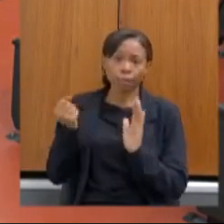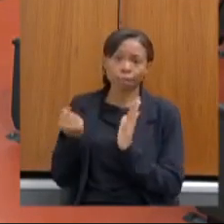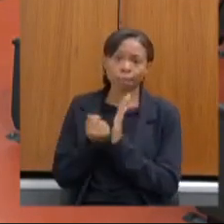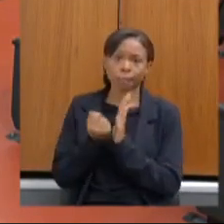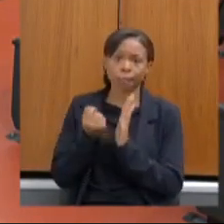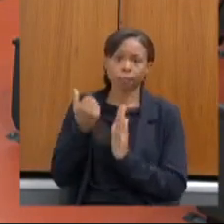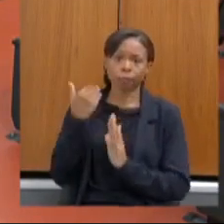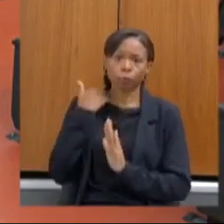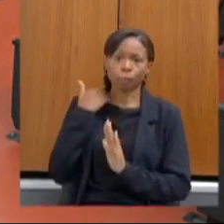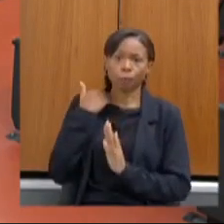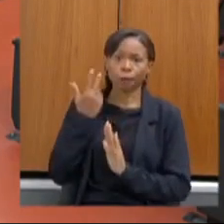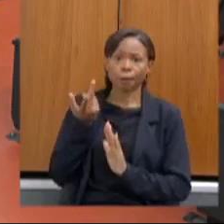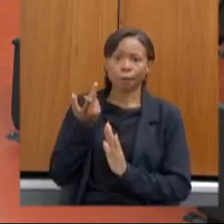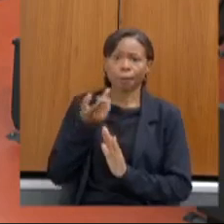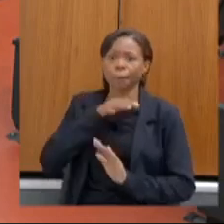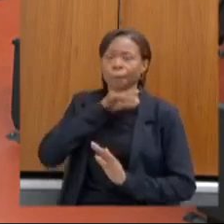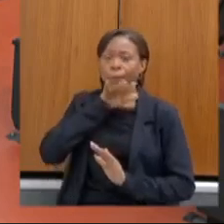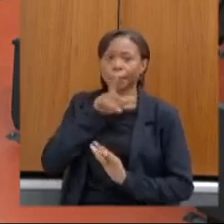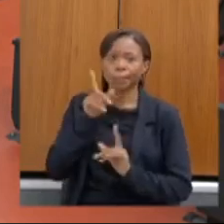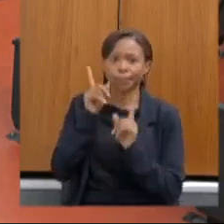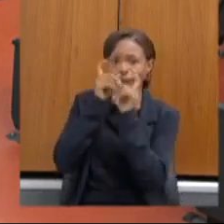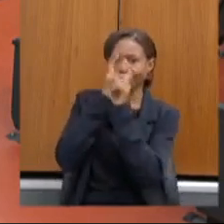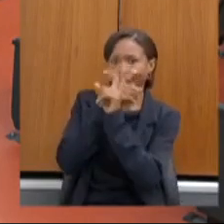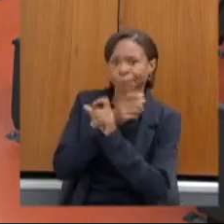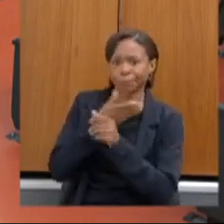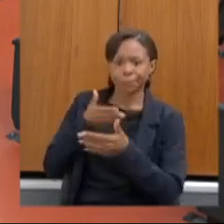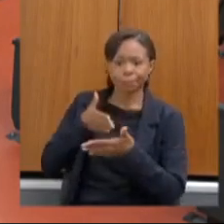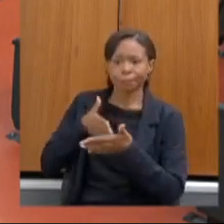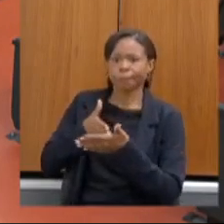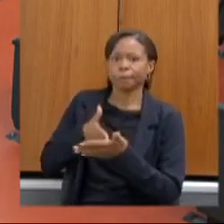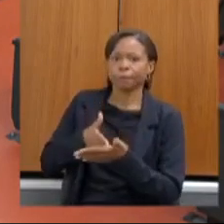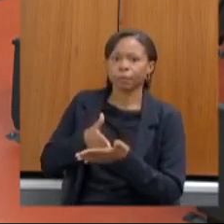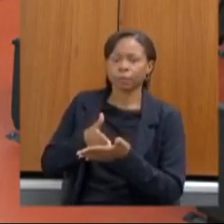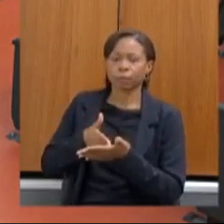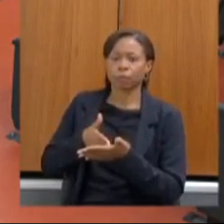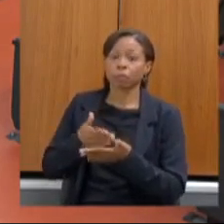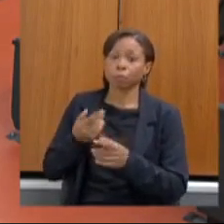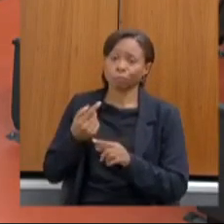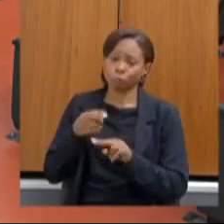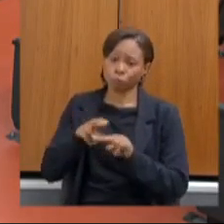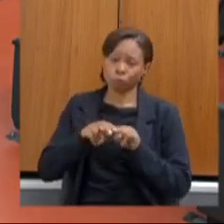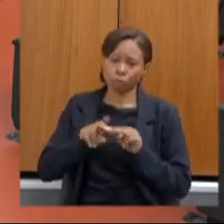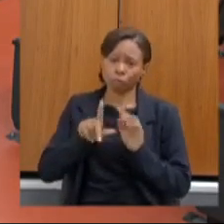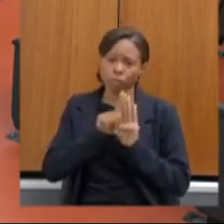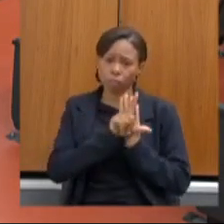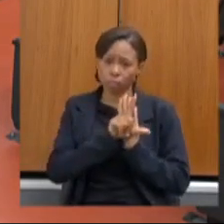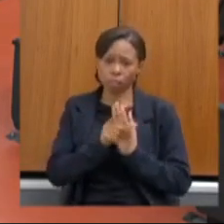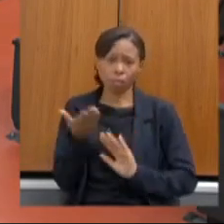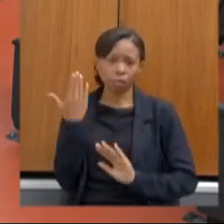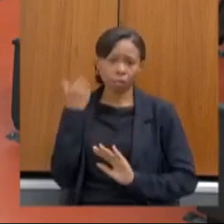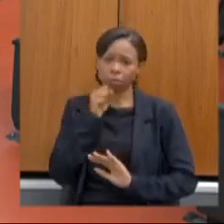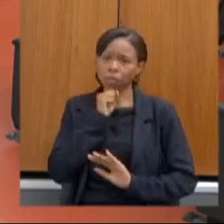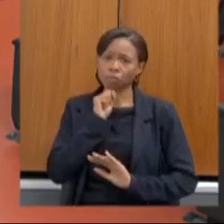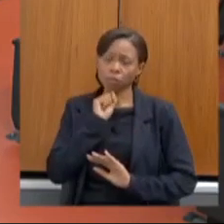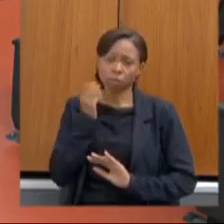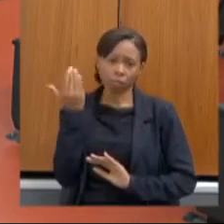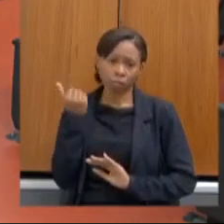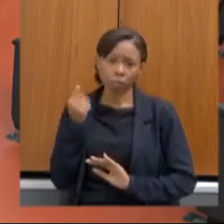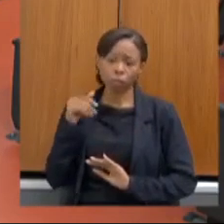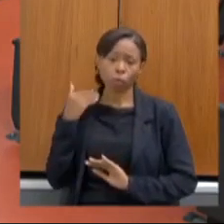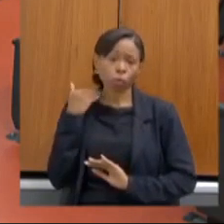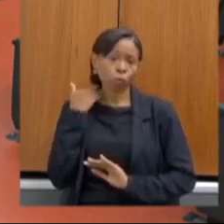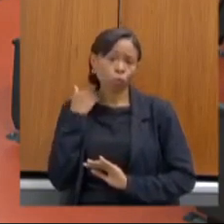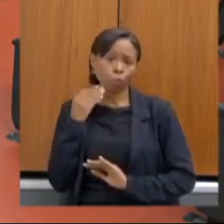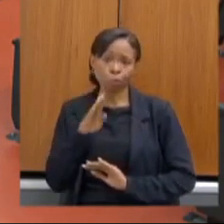inacessível né Realmente oposto de uma legislação antiga o banco não pode ter agência e ele acaba tô